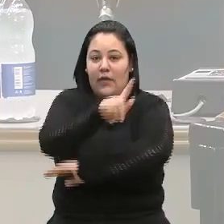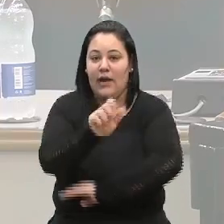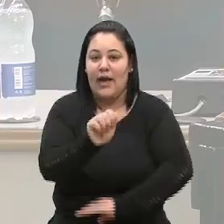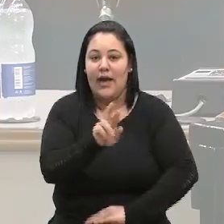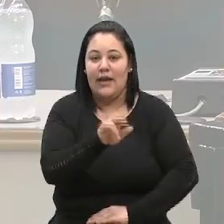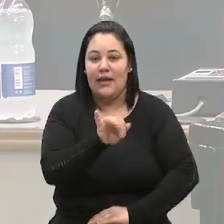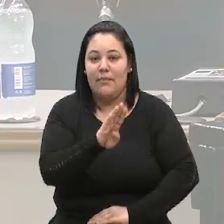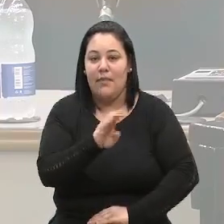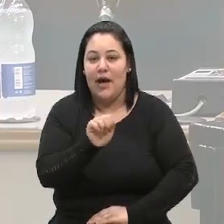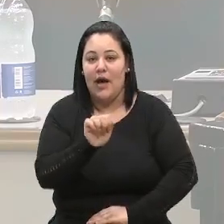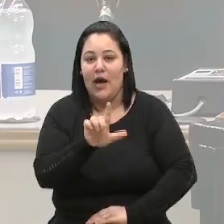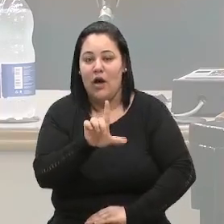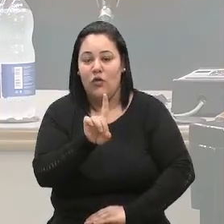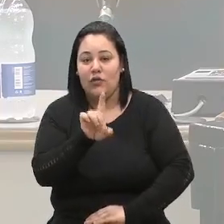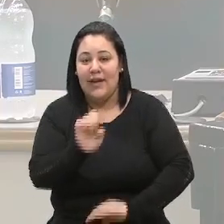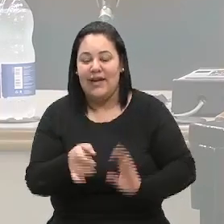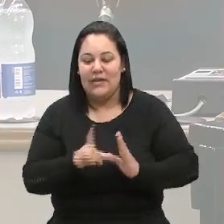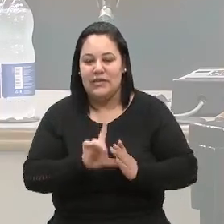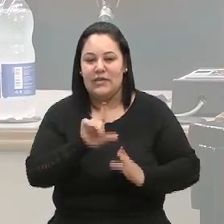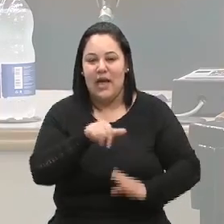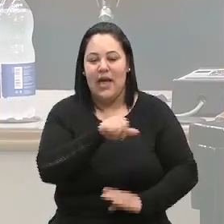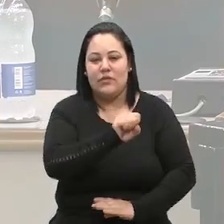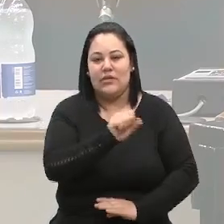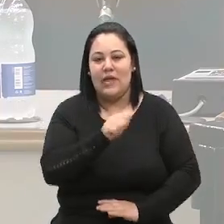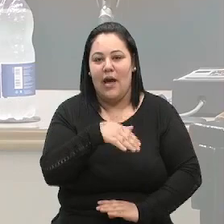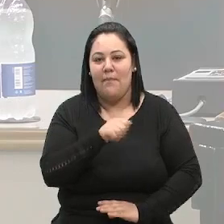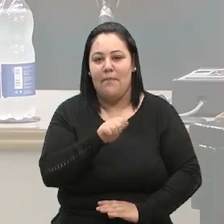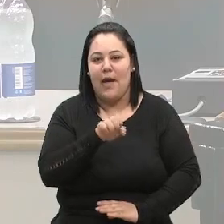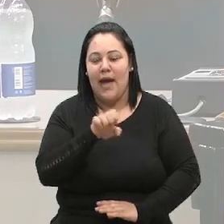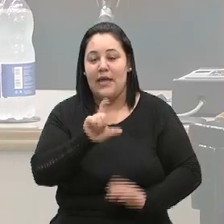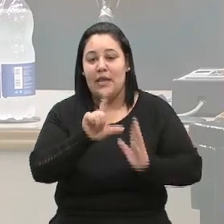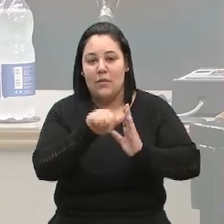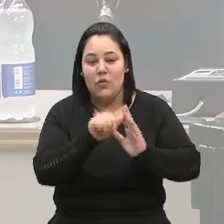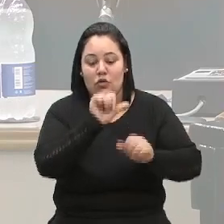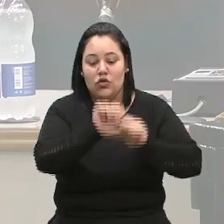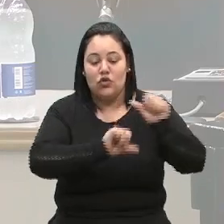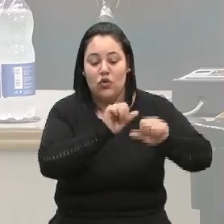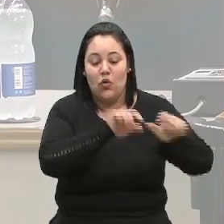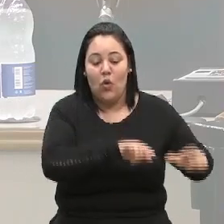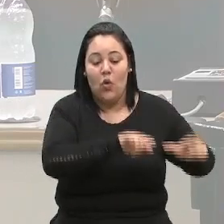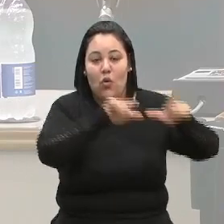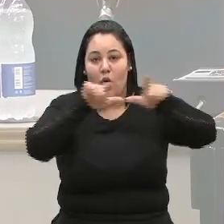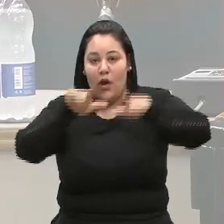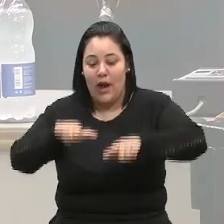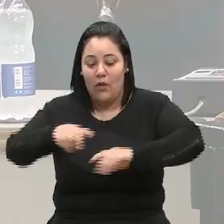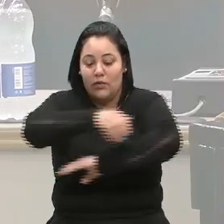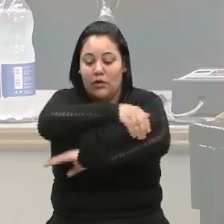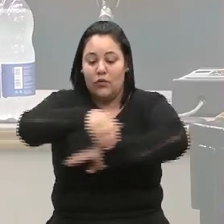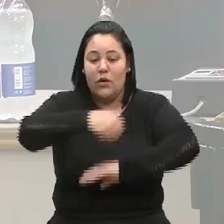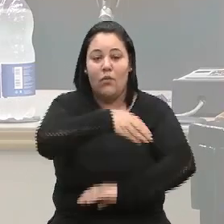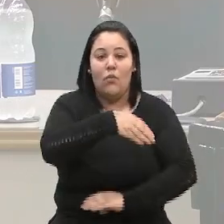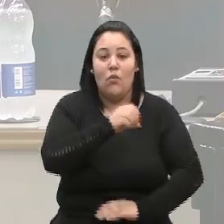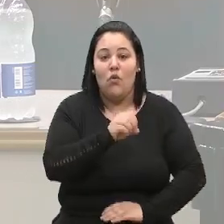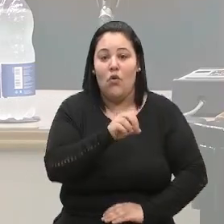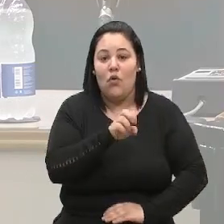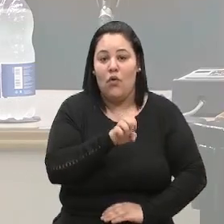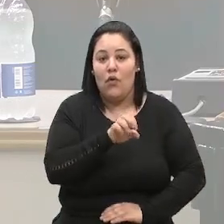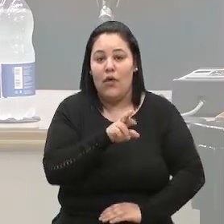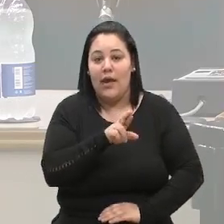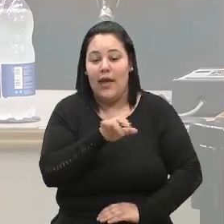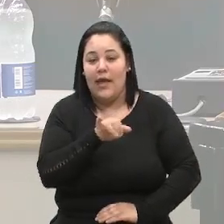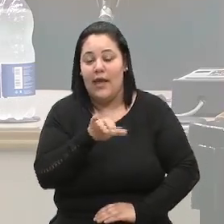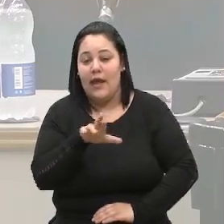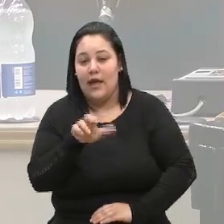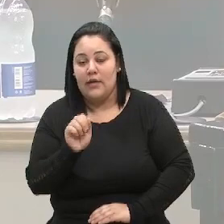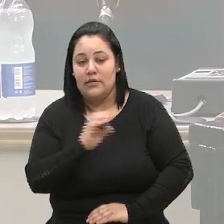de 1975 mudou sua base para a rua 20 de setembro, esquina com a Moreira César, onde permanece até os dias de hoje.